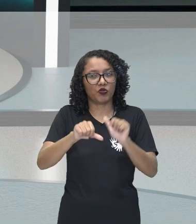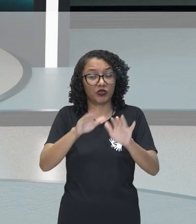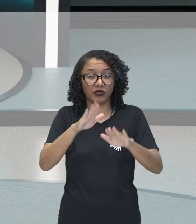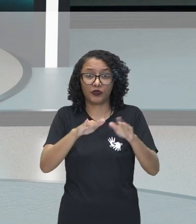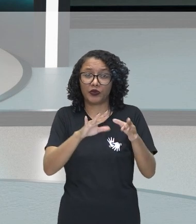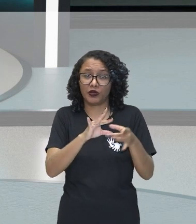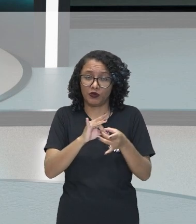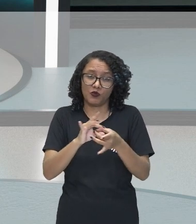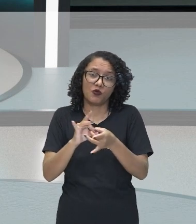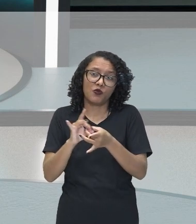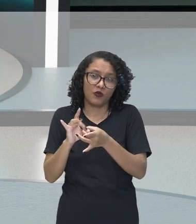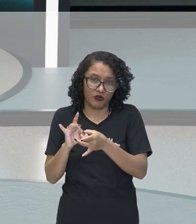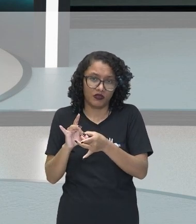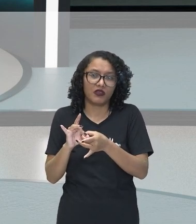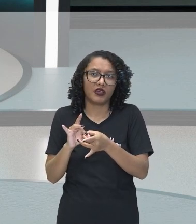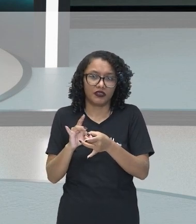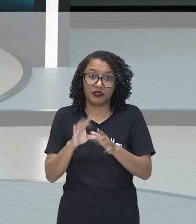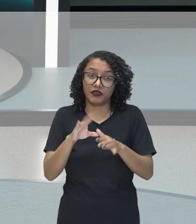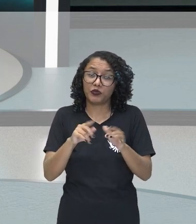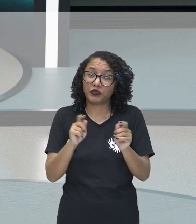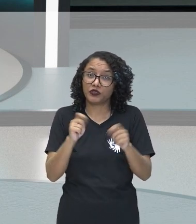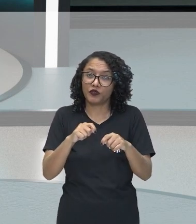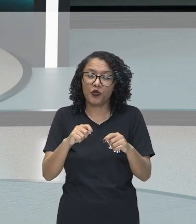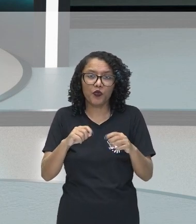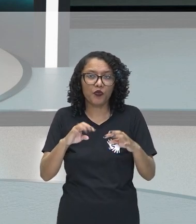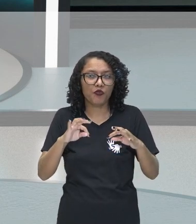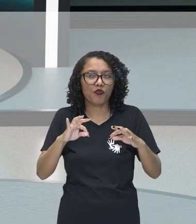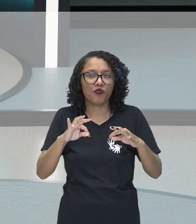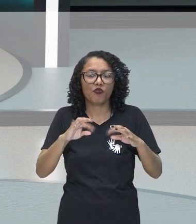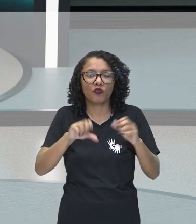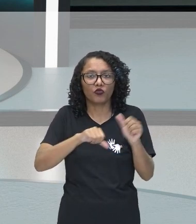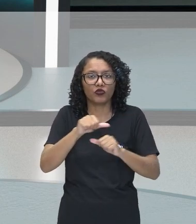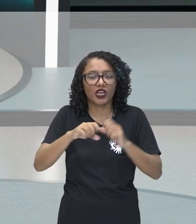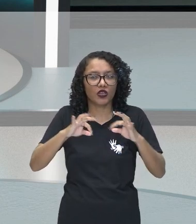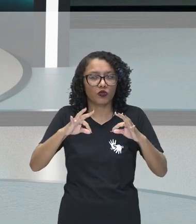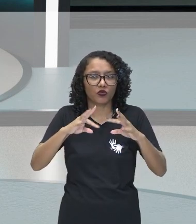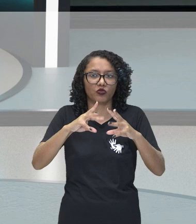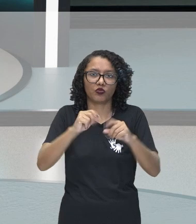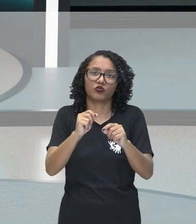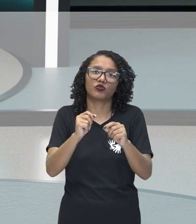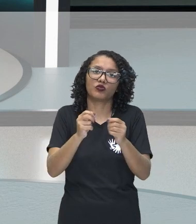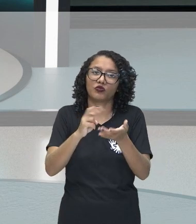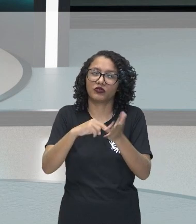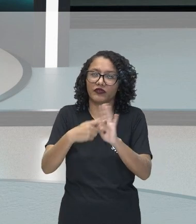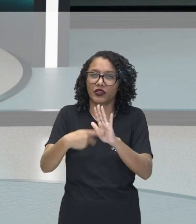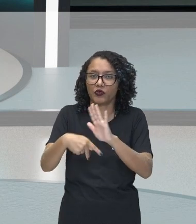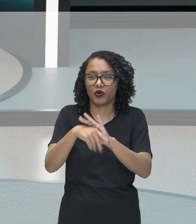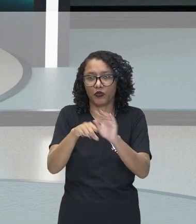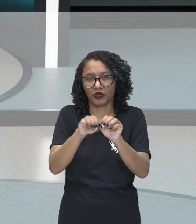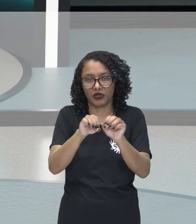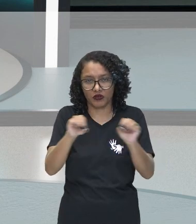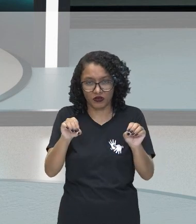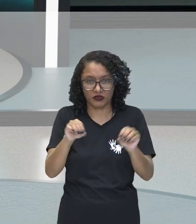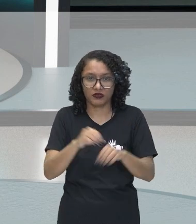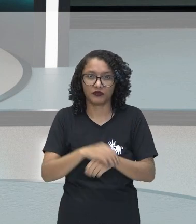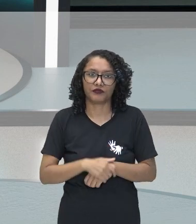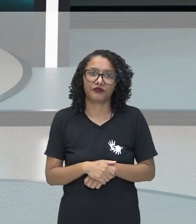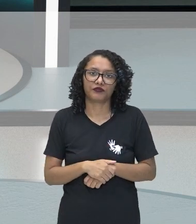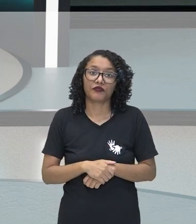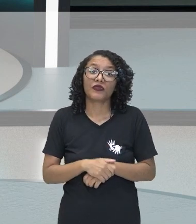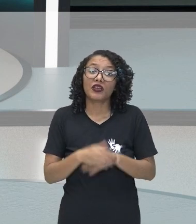contexto, completamente o significado de uma sentença. Então, pensem basicamente sobre os advérbios, que eles